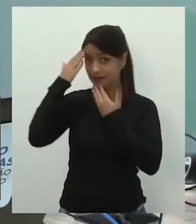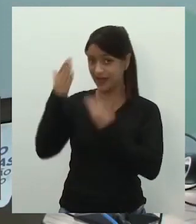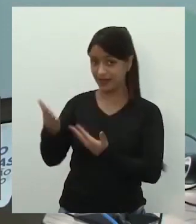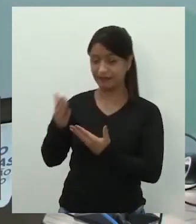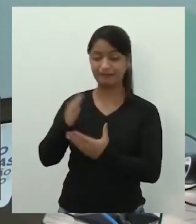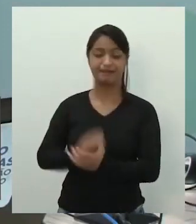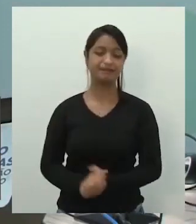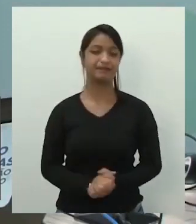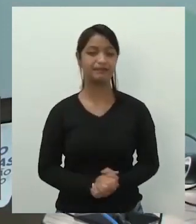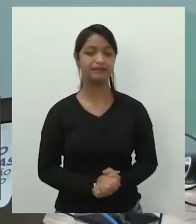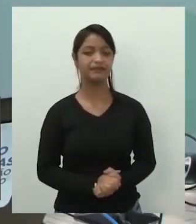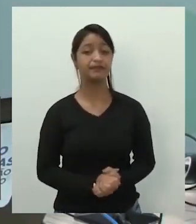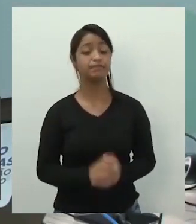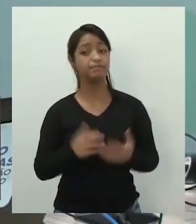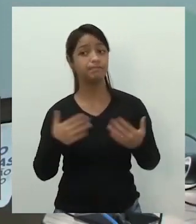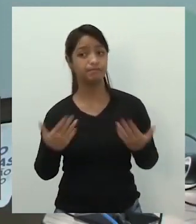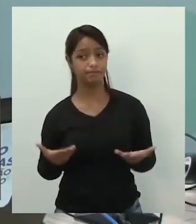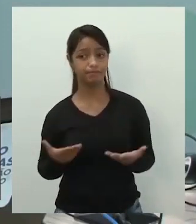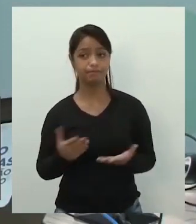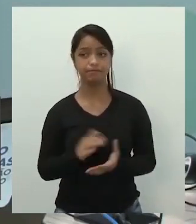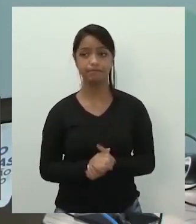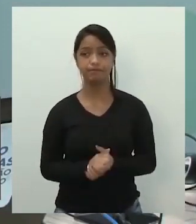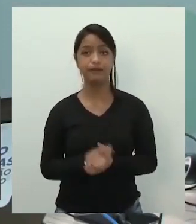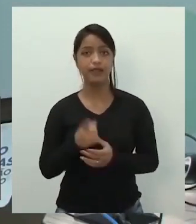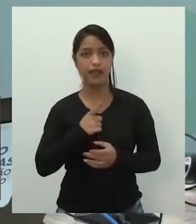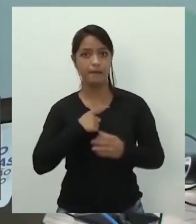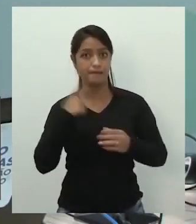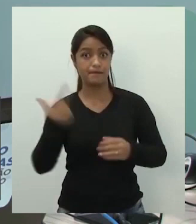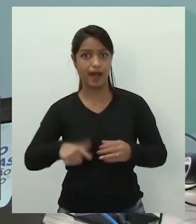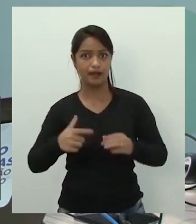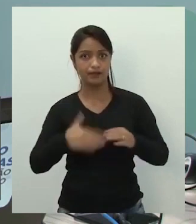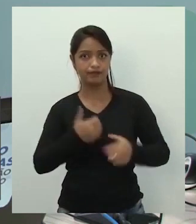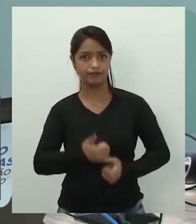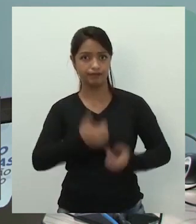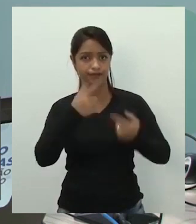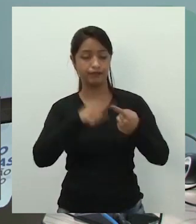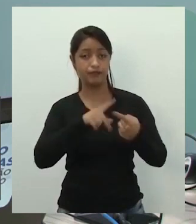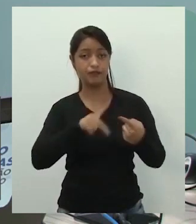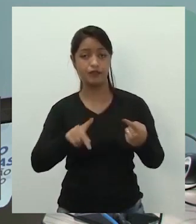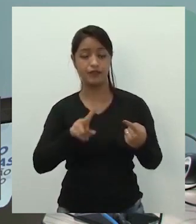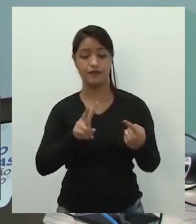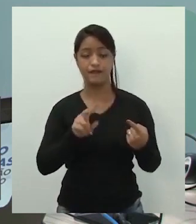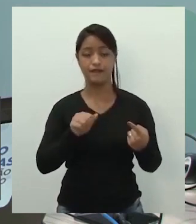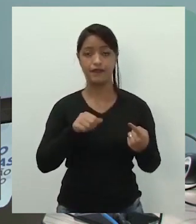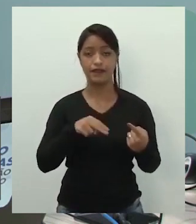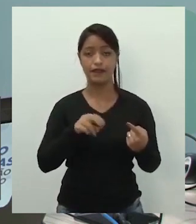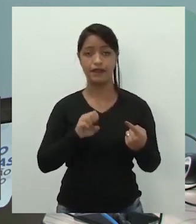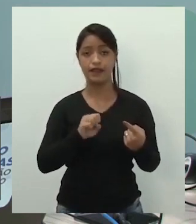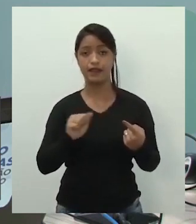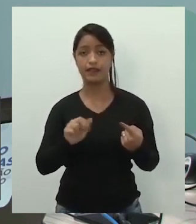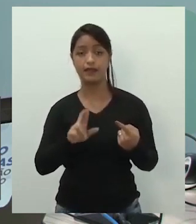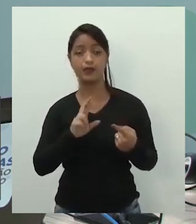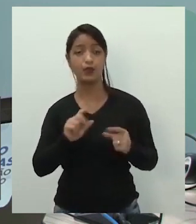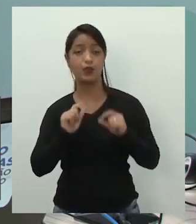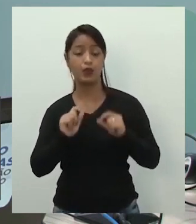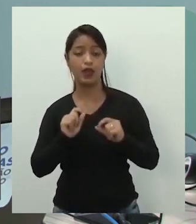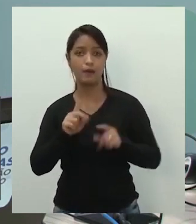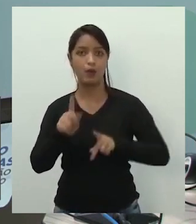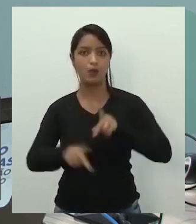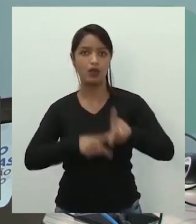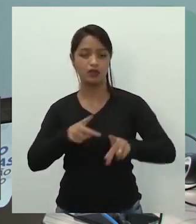Aqui, levantando ainda mais algumas interações, a professora Vanessa colocou densidade e